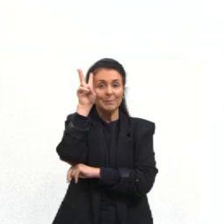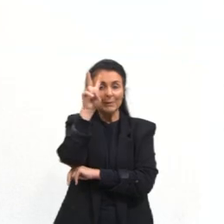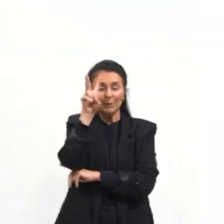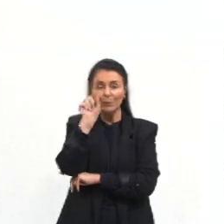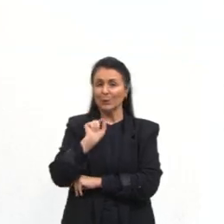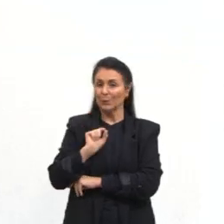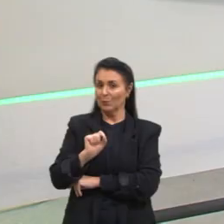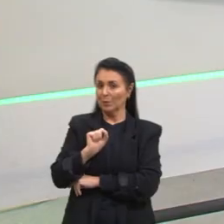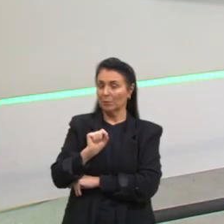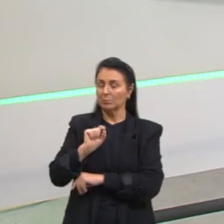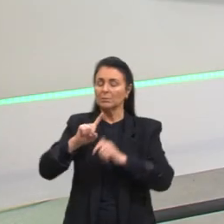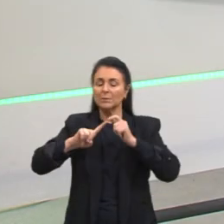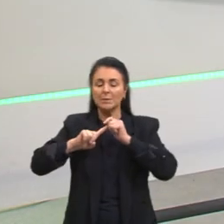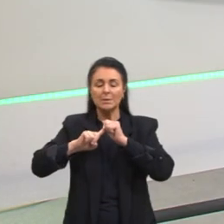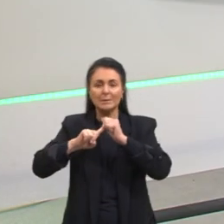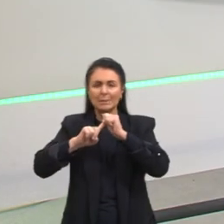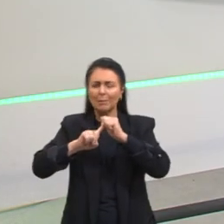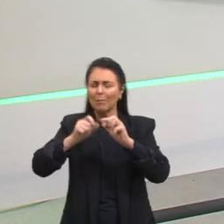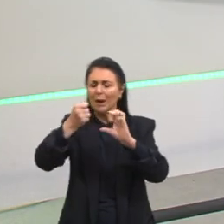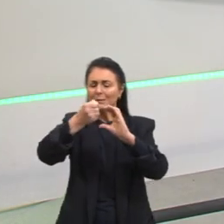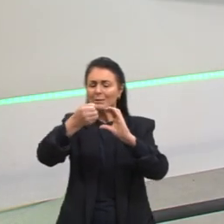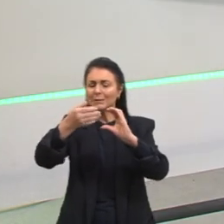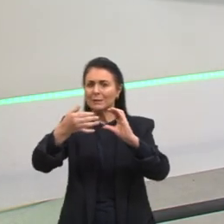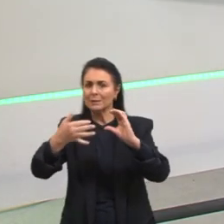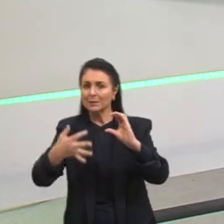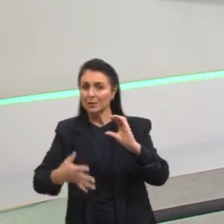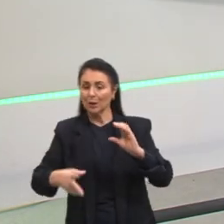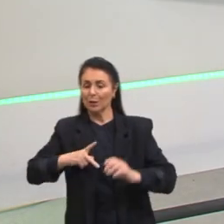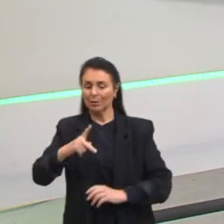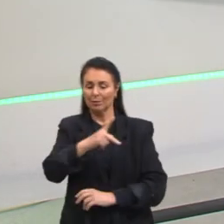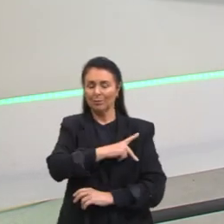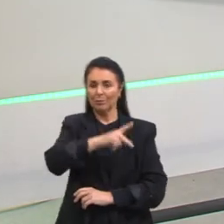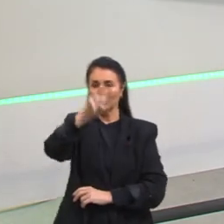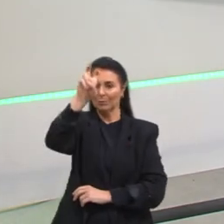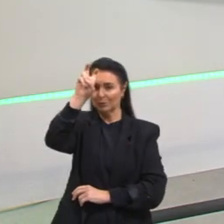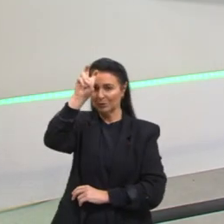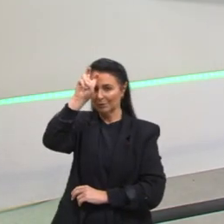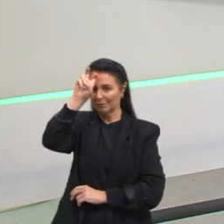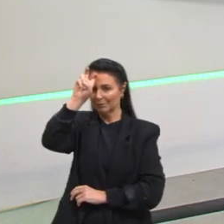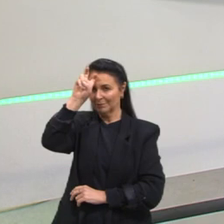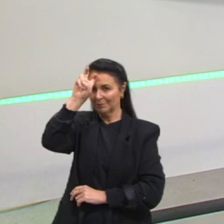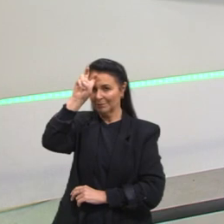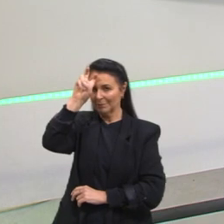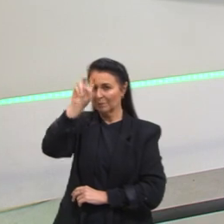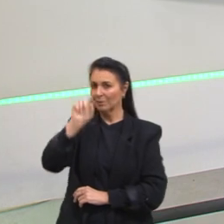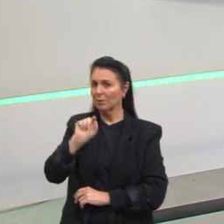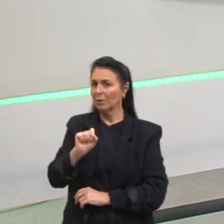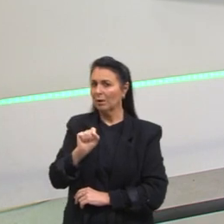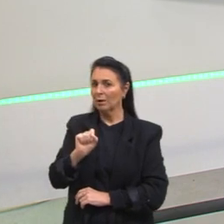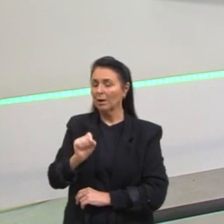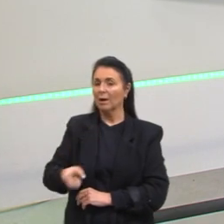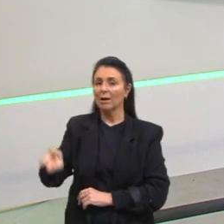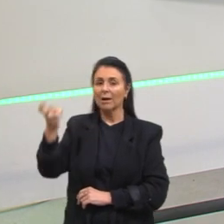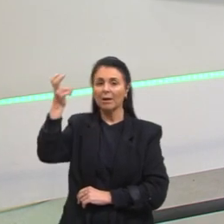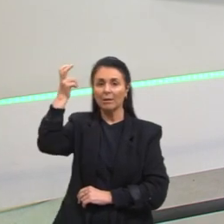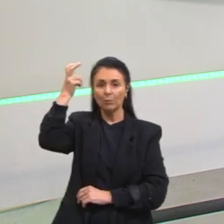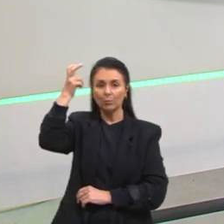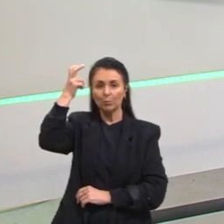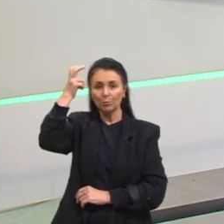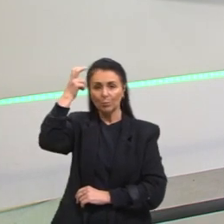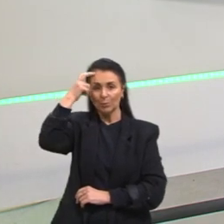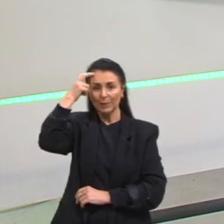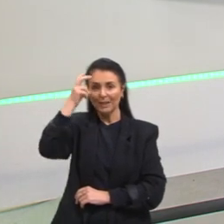então gente as principais características né do povo do Egito essa cultura da